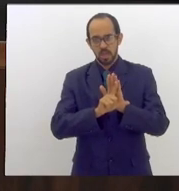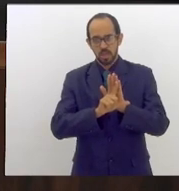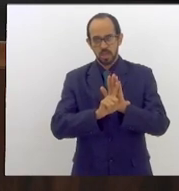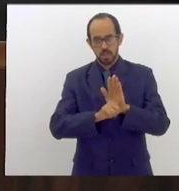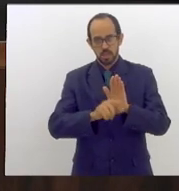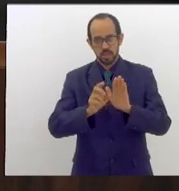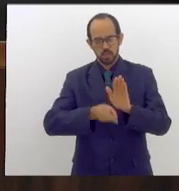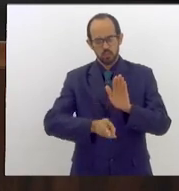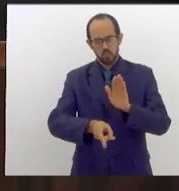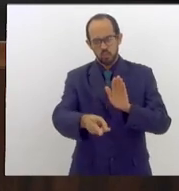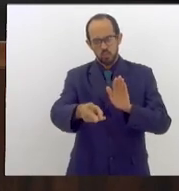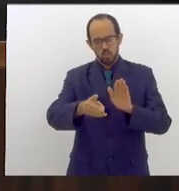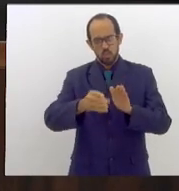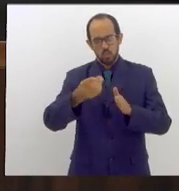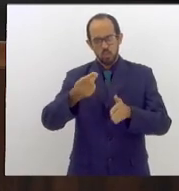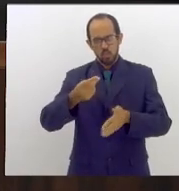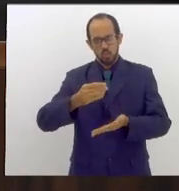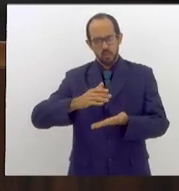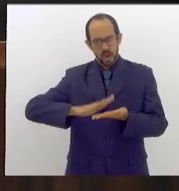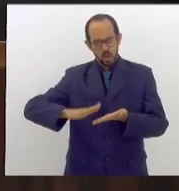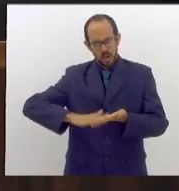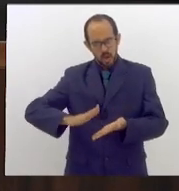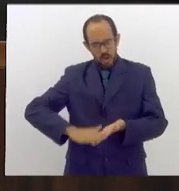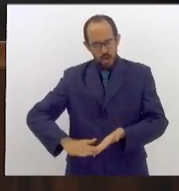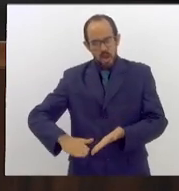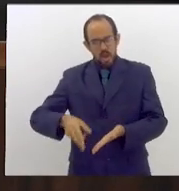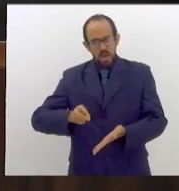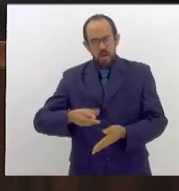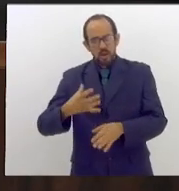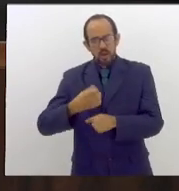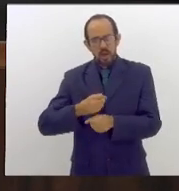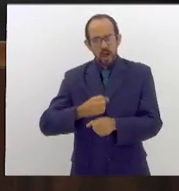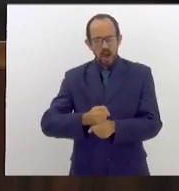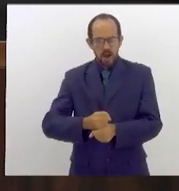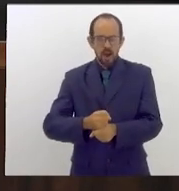que fixa a receita estima fixa